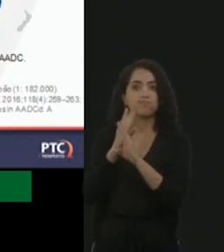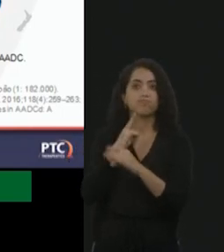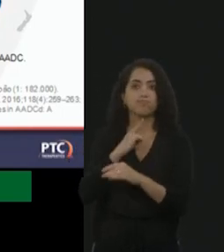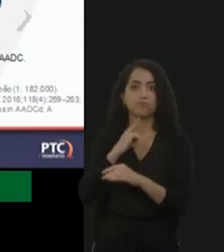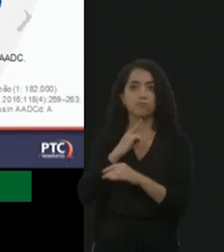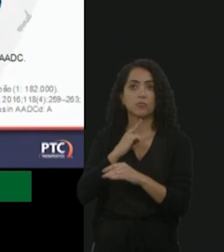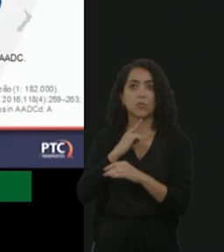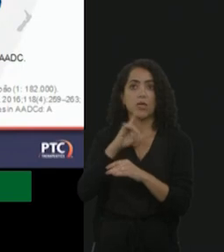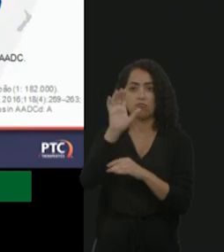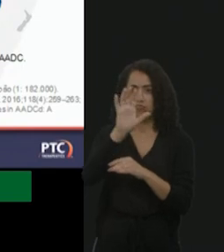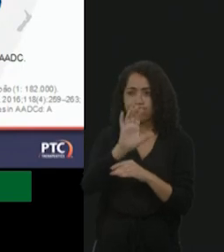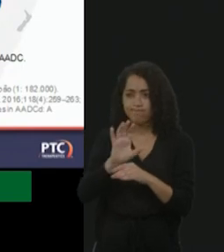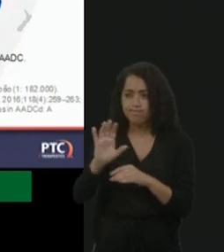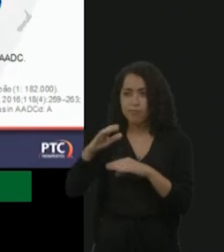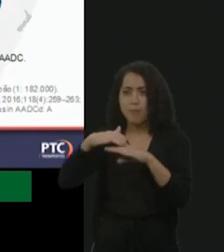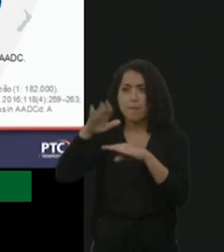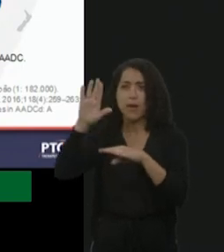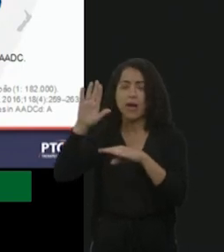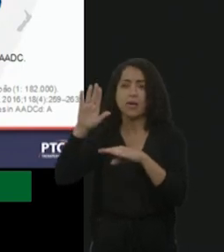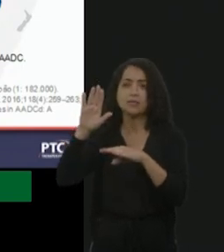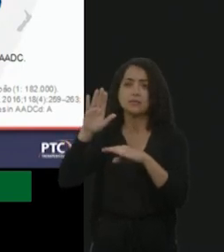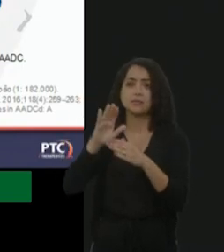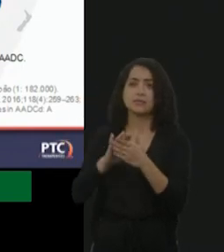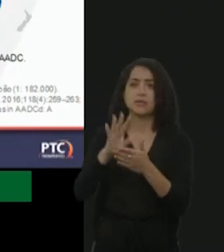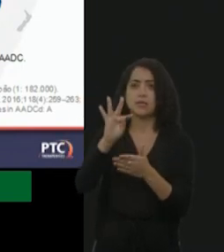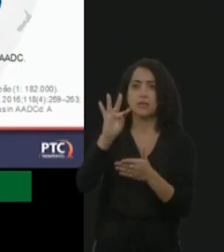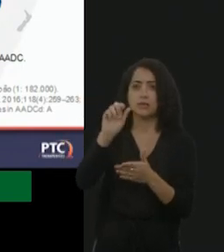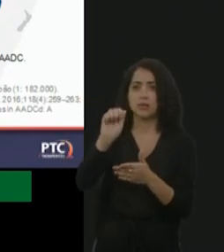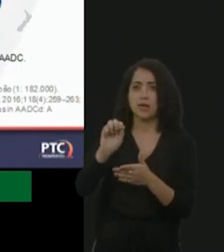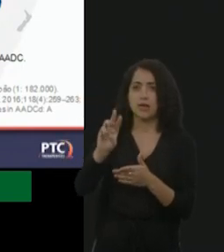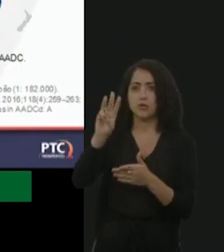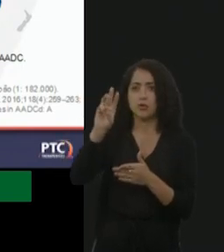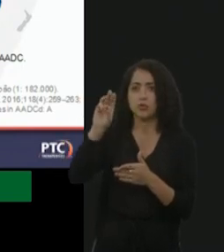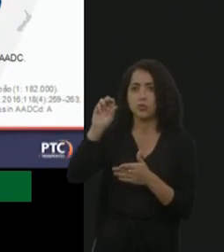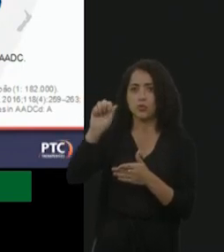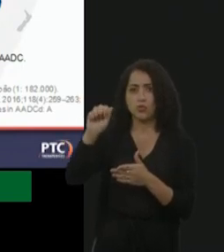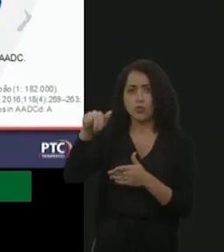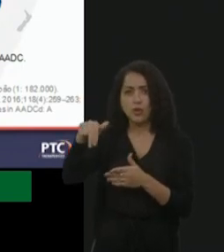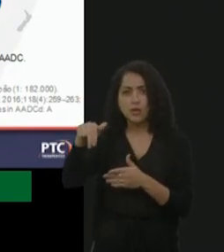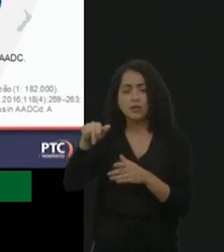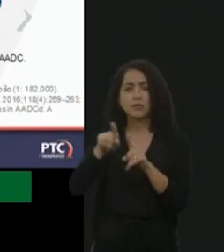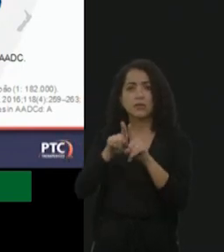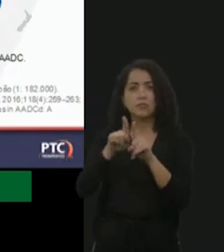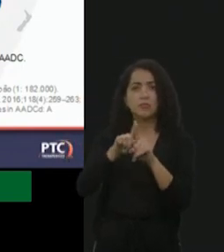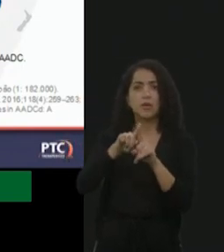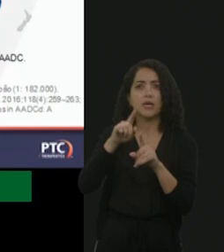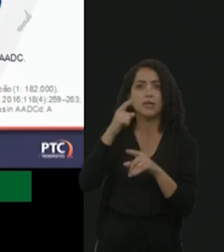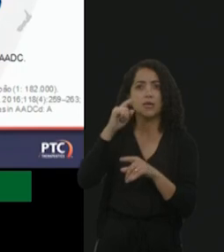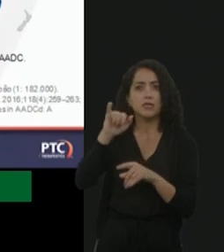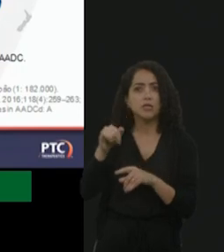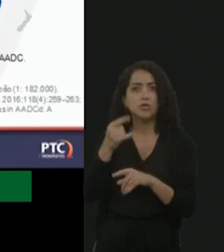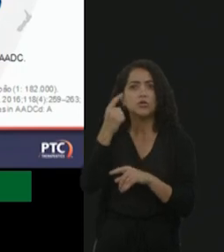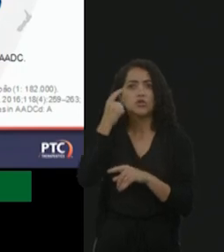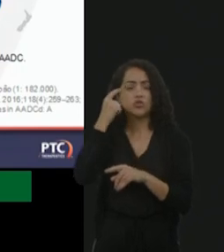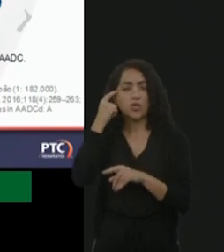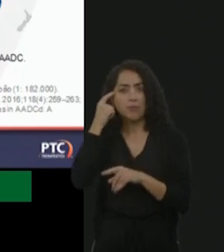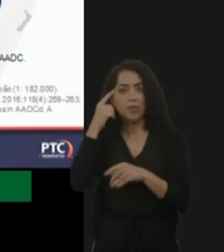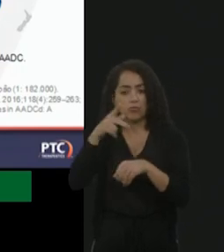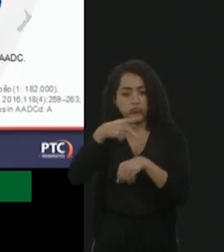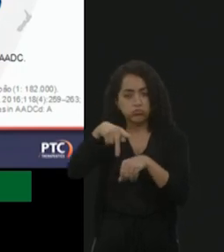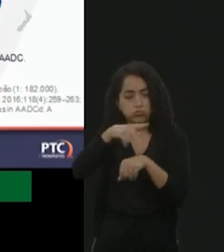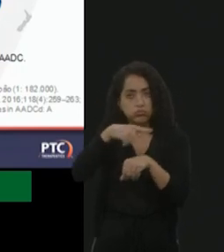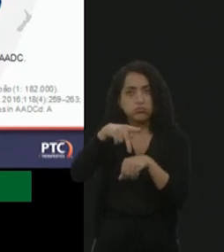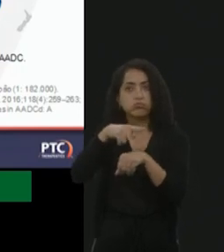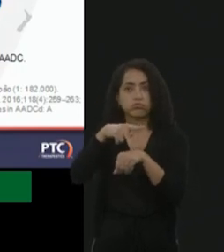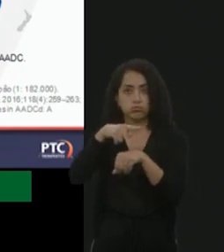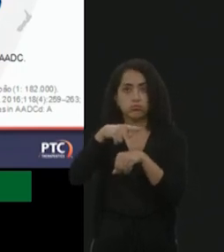regiões que são mais prevalentes, então, por exemplo, Taiwan, lá a incidência é de 1 para 32 mil, e no Japão existe uma prevalência estimada de 1 para 182 mil.